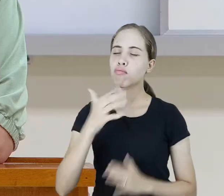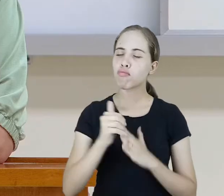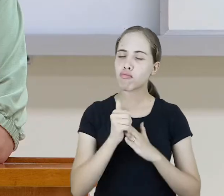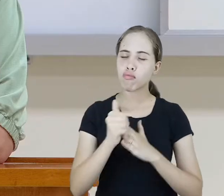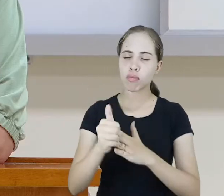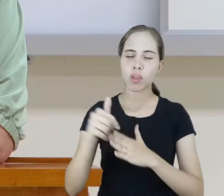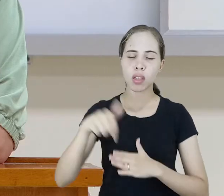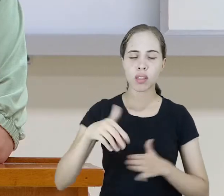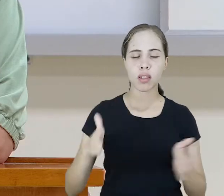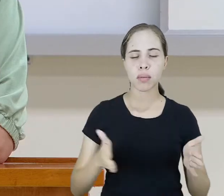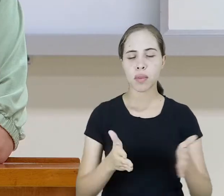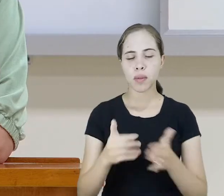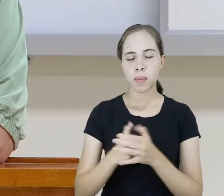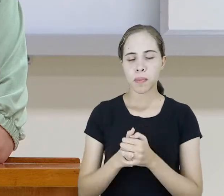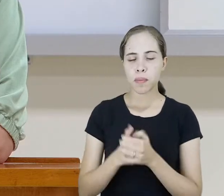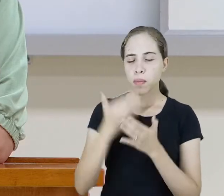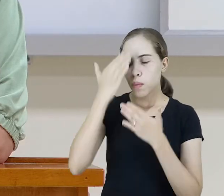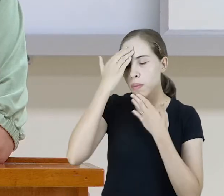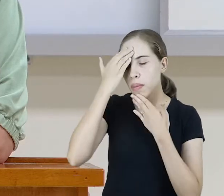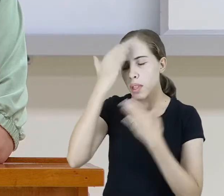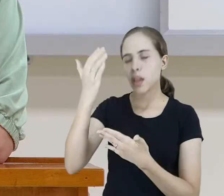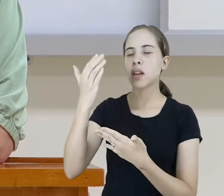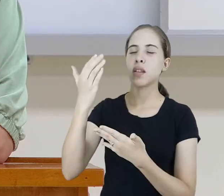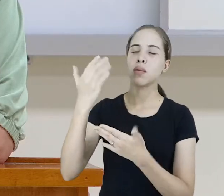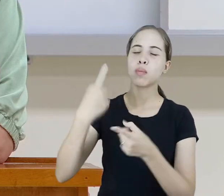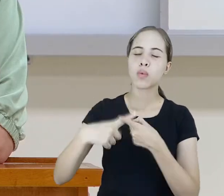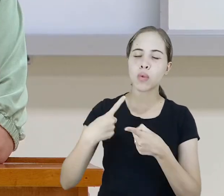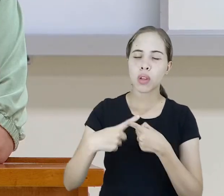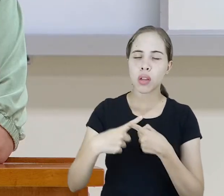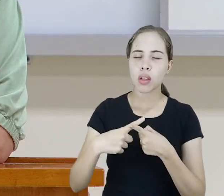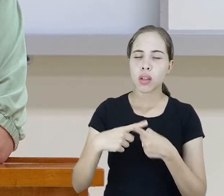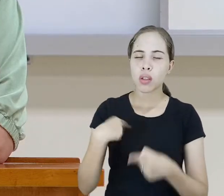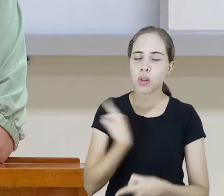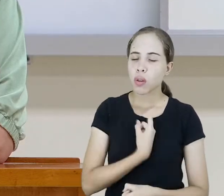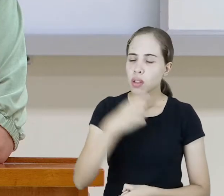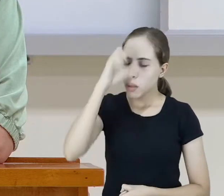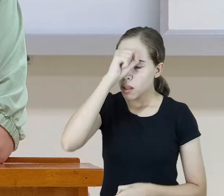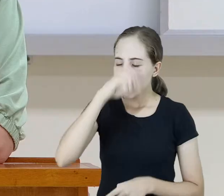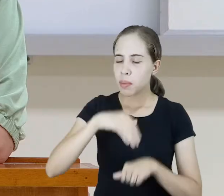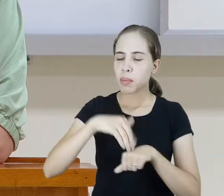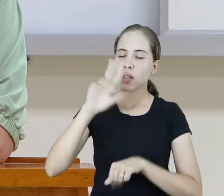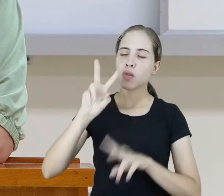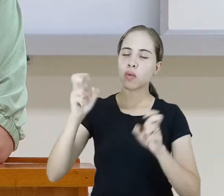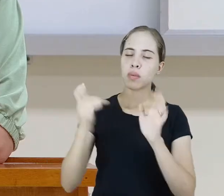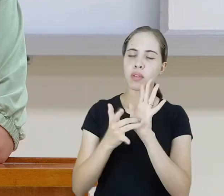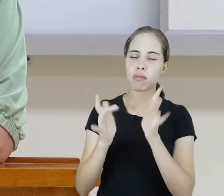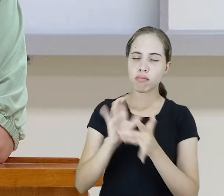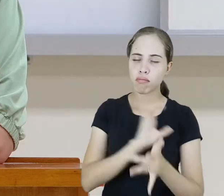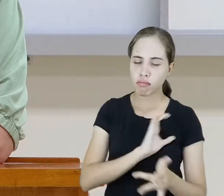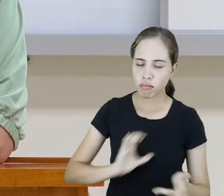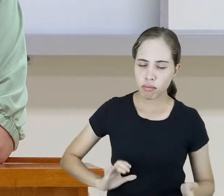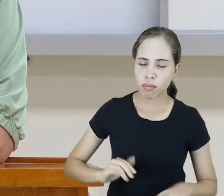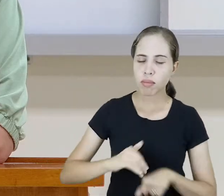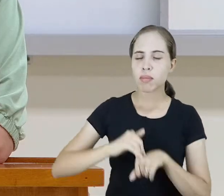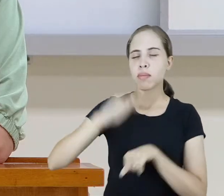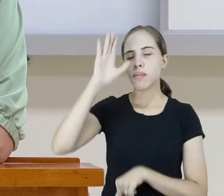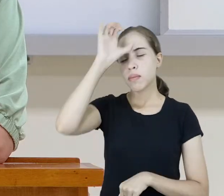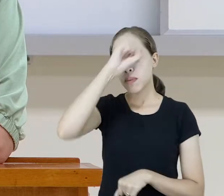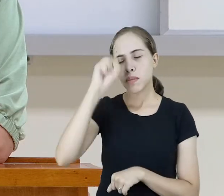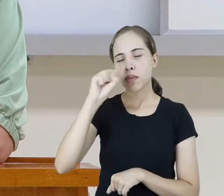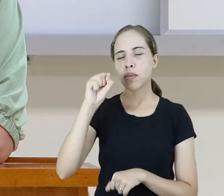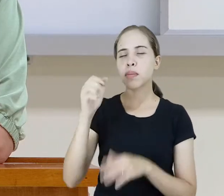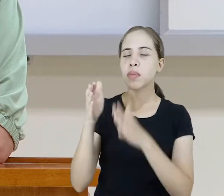nesse caminho. Nós somos gratas por nós podermos aprender mais sobre Jesus Cristo e pedimos que o